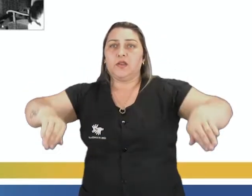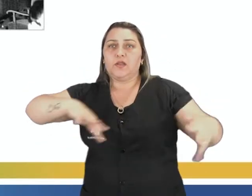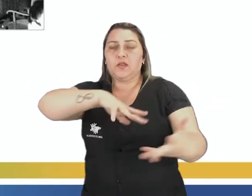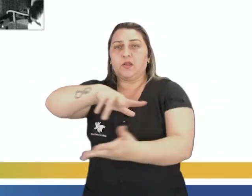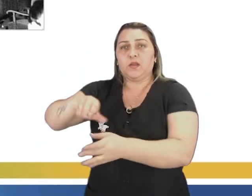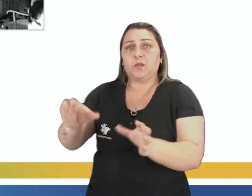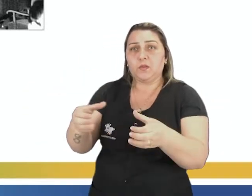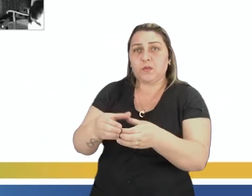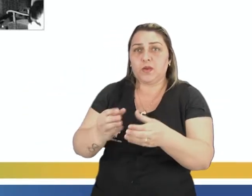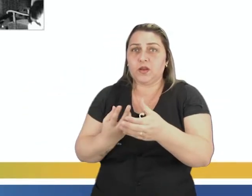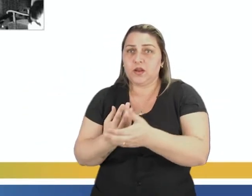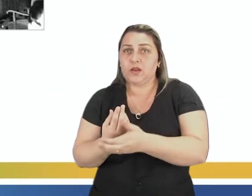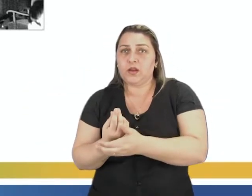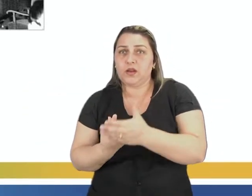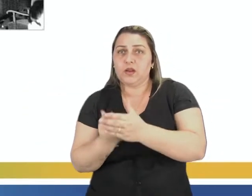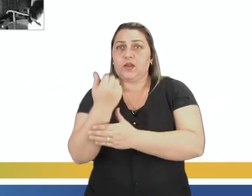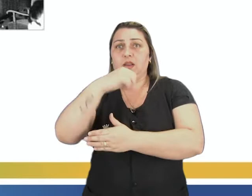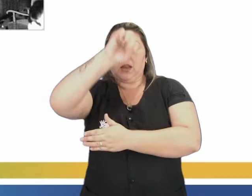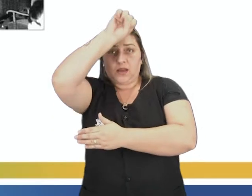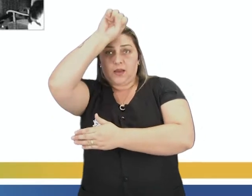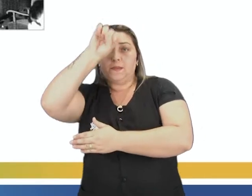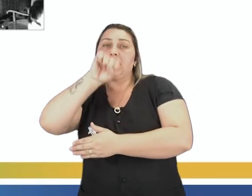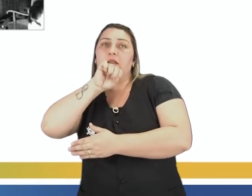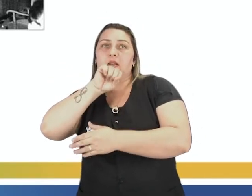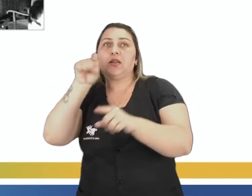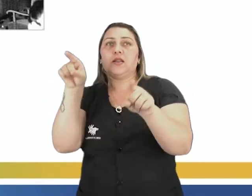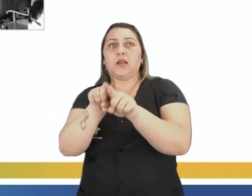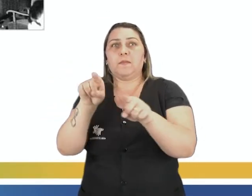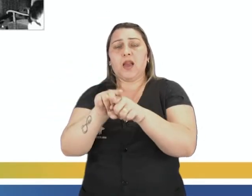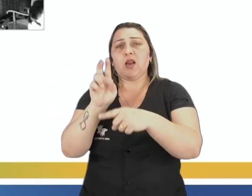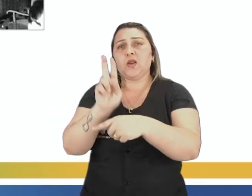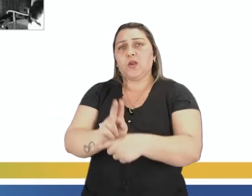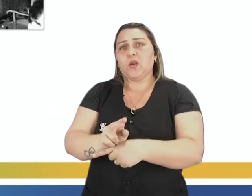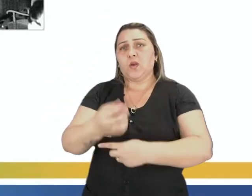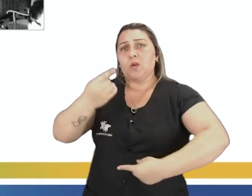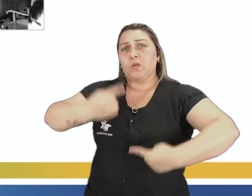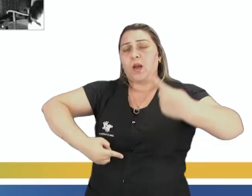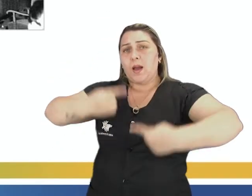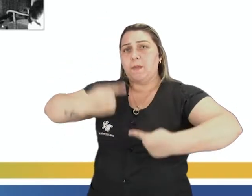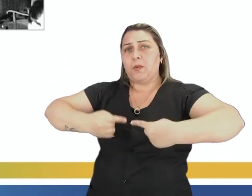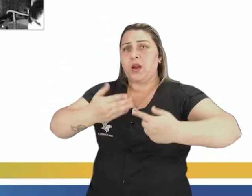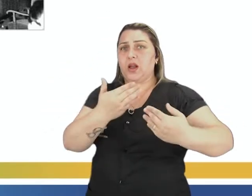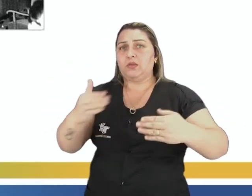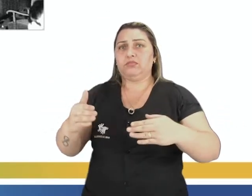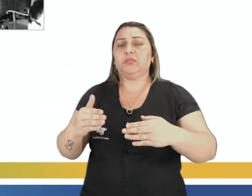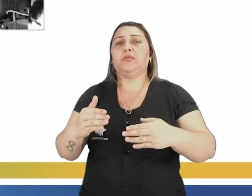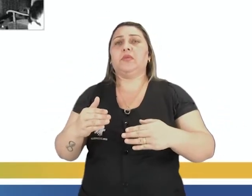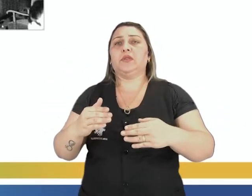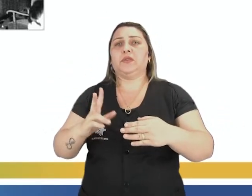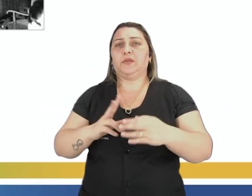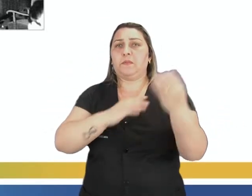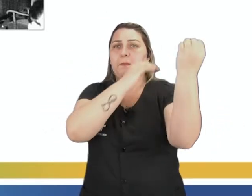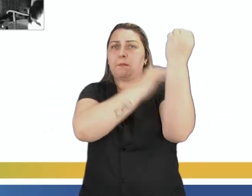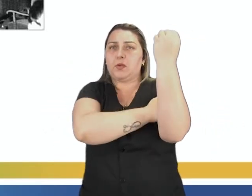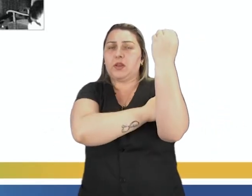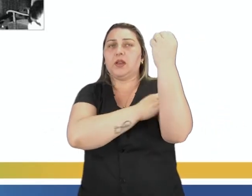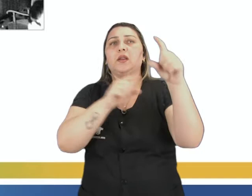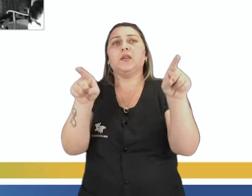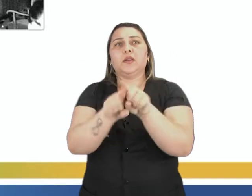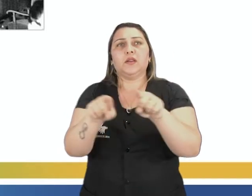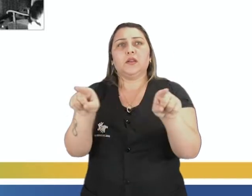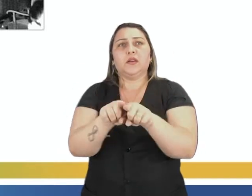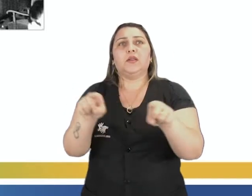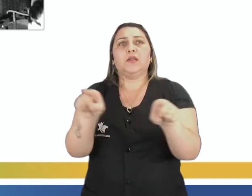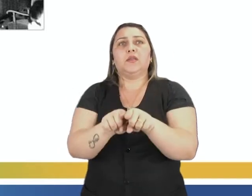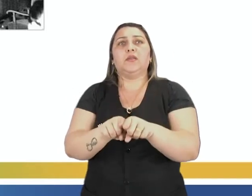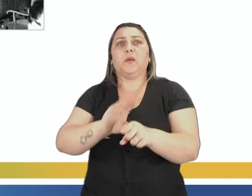blocos socialista e capitalista, foi o que eu comentei agora há pouco, né? Em defesa de uma política de não alinhamento com as superpotências. Outro ponto,